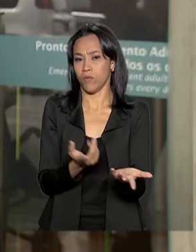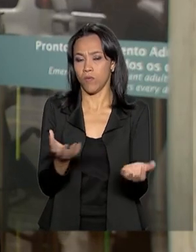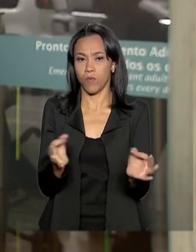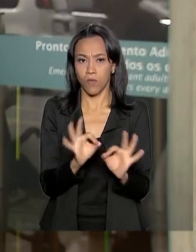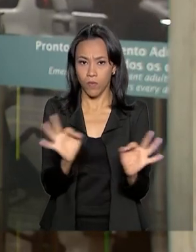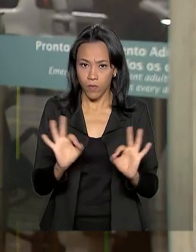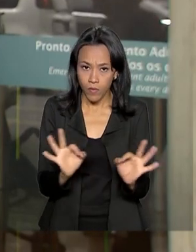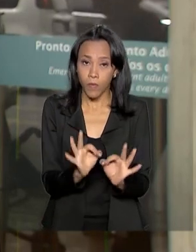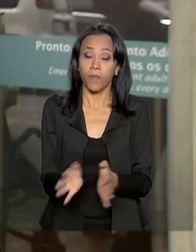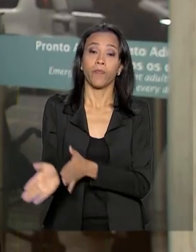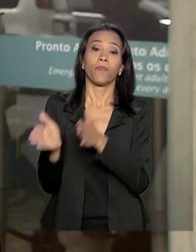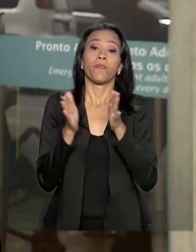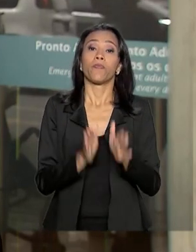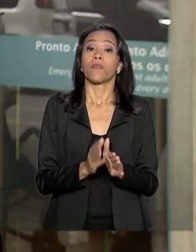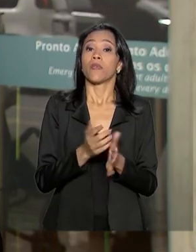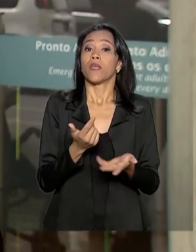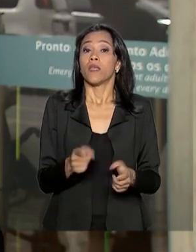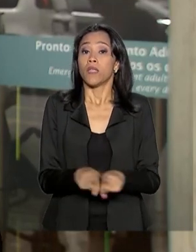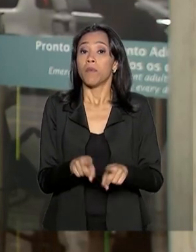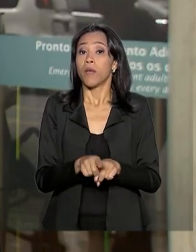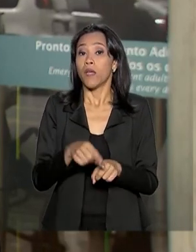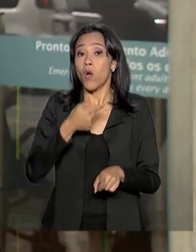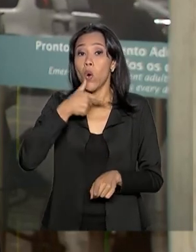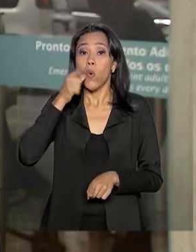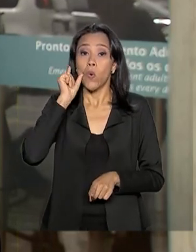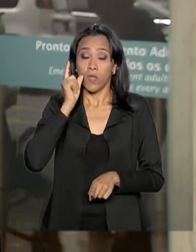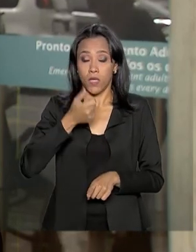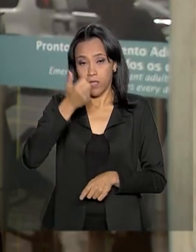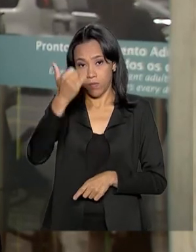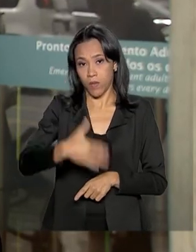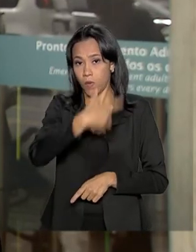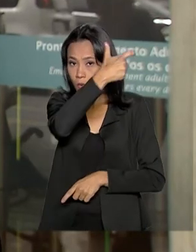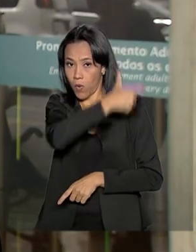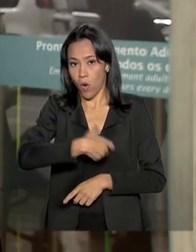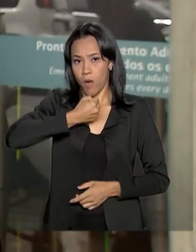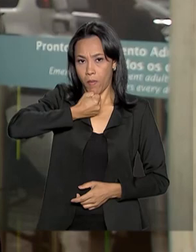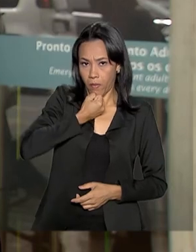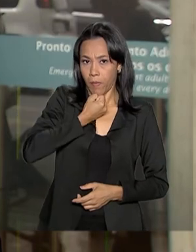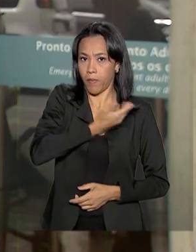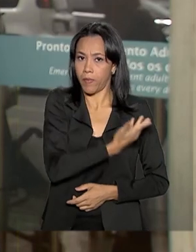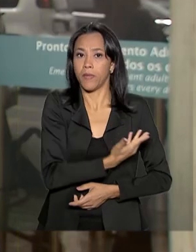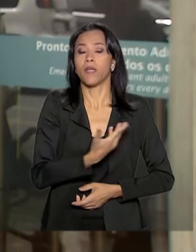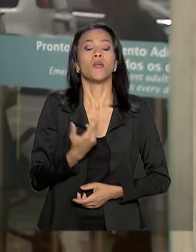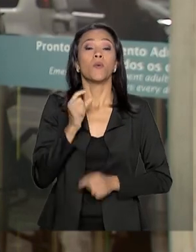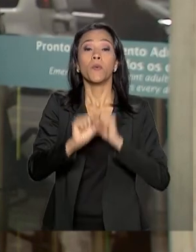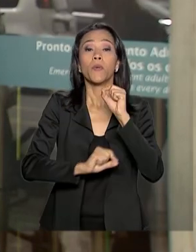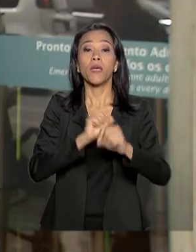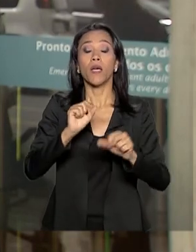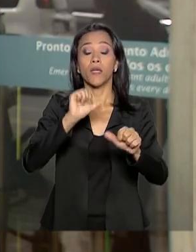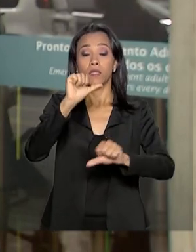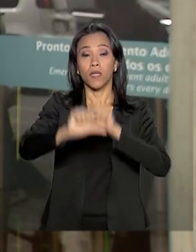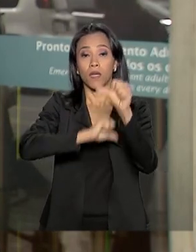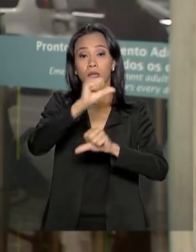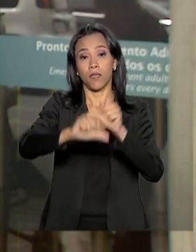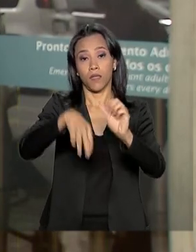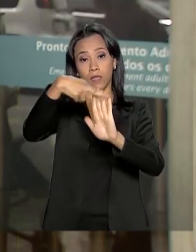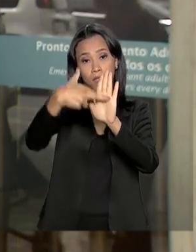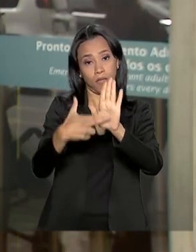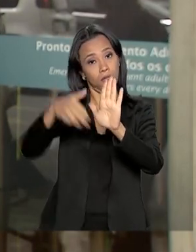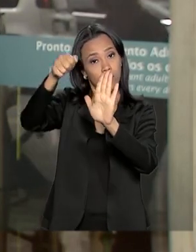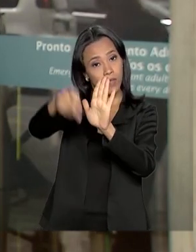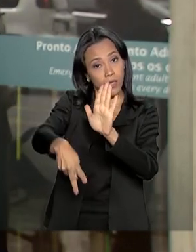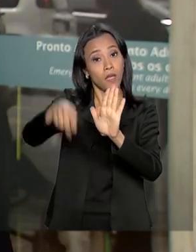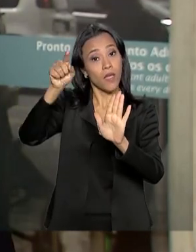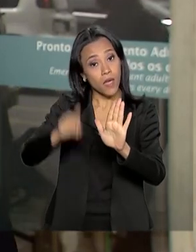rego barros também falou ontem em entrevista coletiva a respeito da reforma da previdência que é uma das